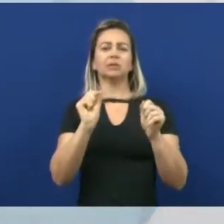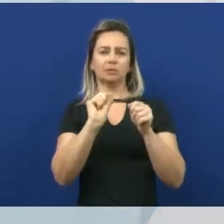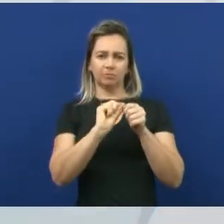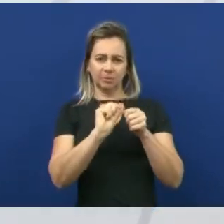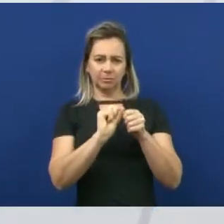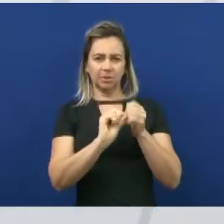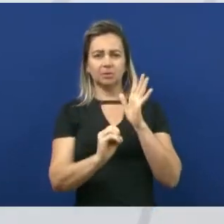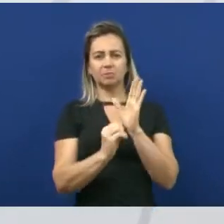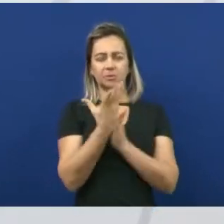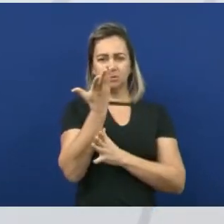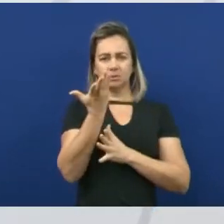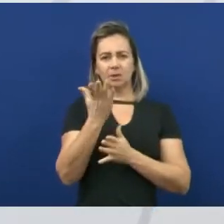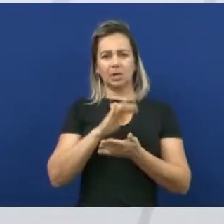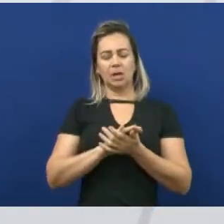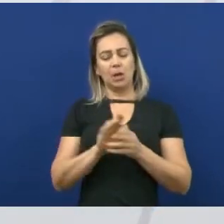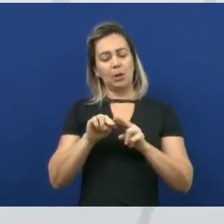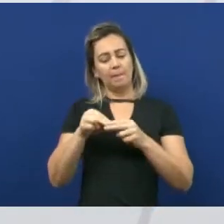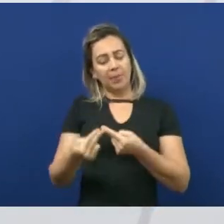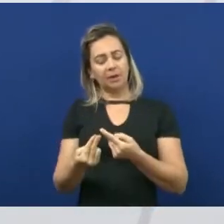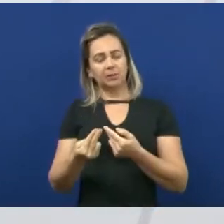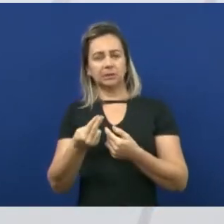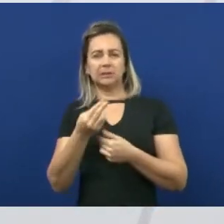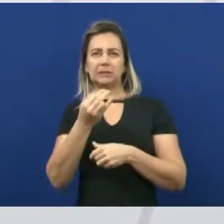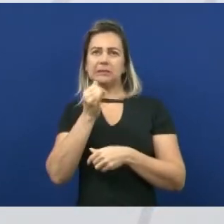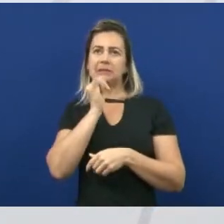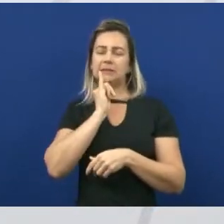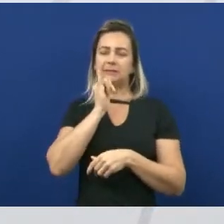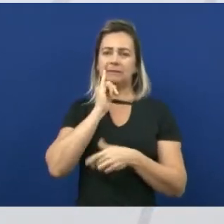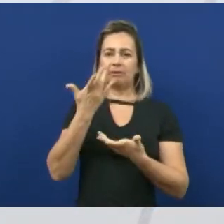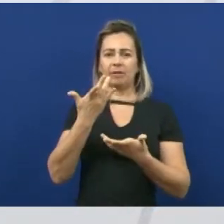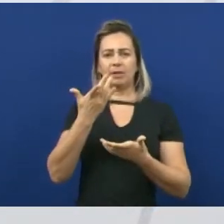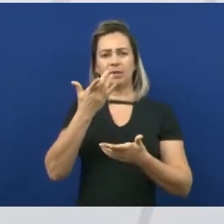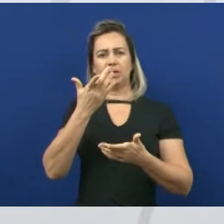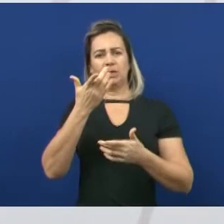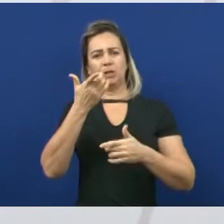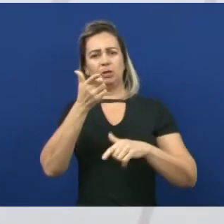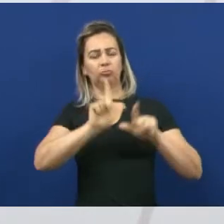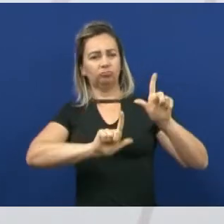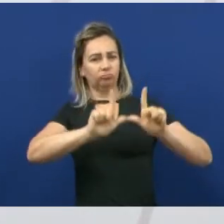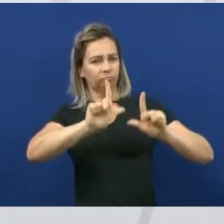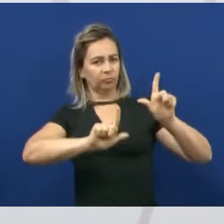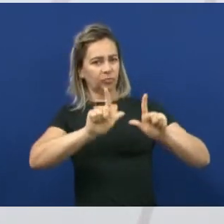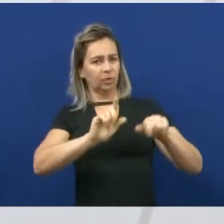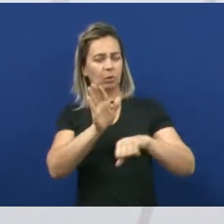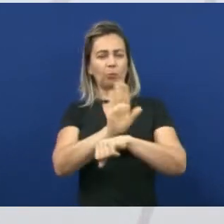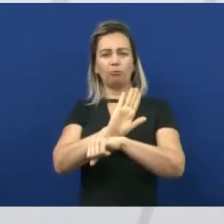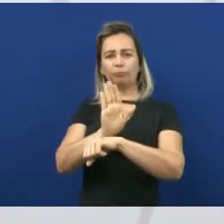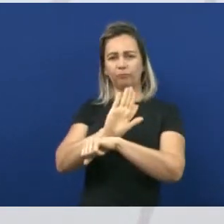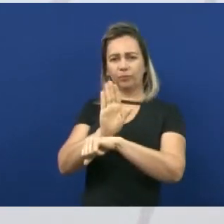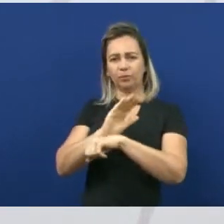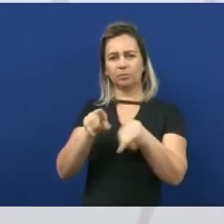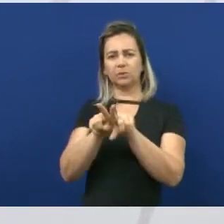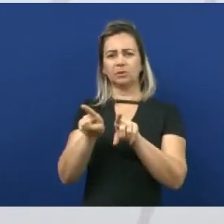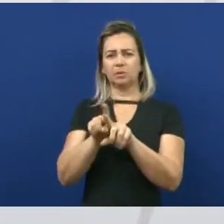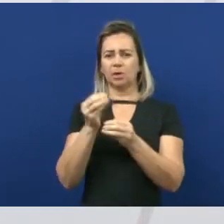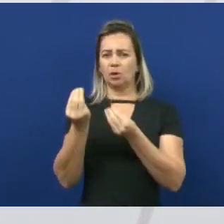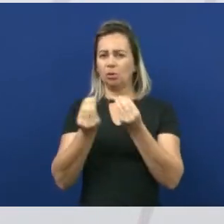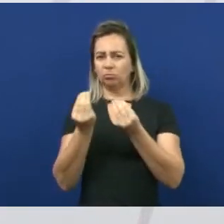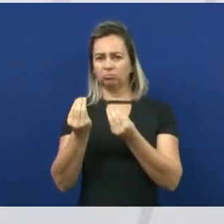Porém, um filme, por exemplo, não há distinção entre a produção original e a